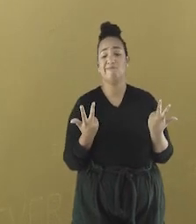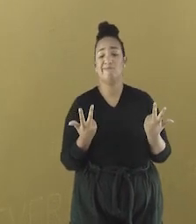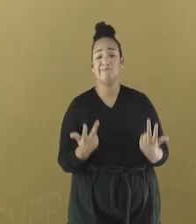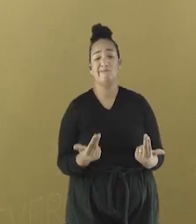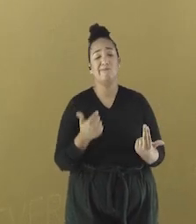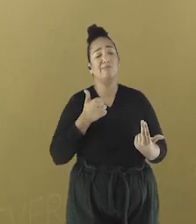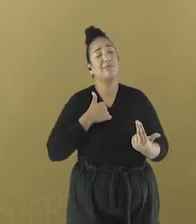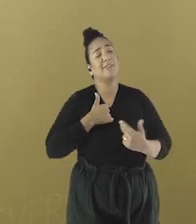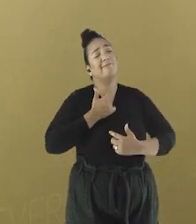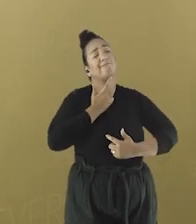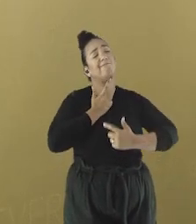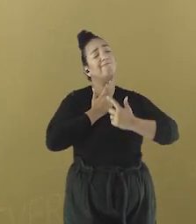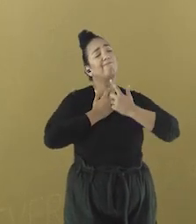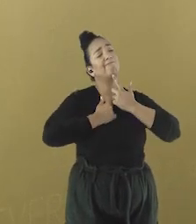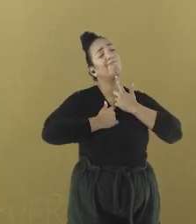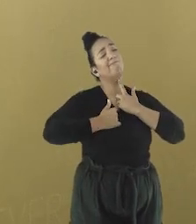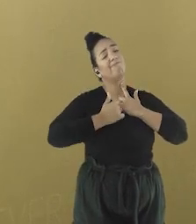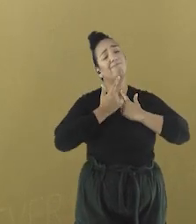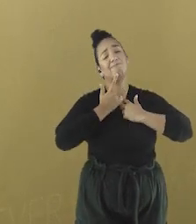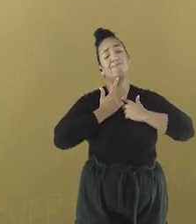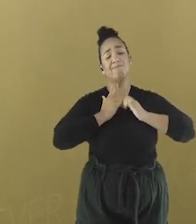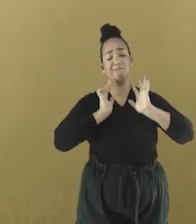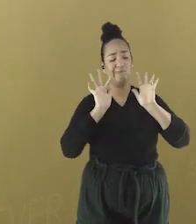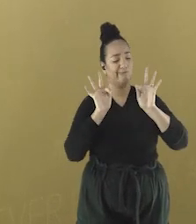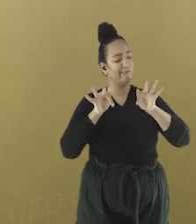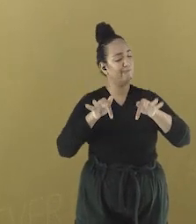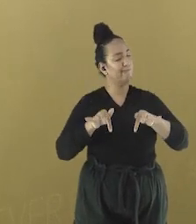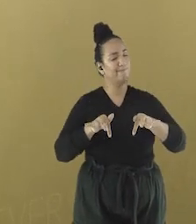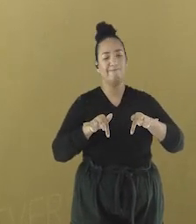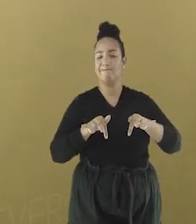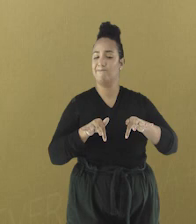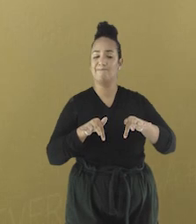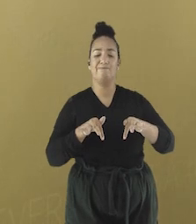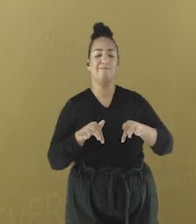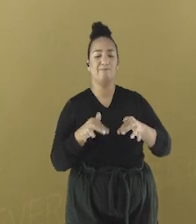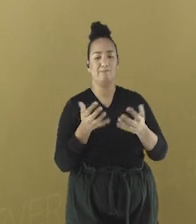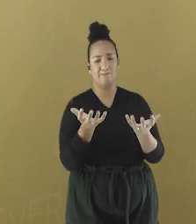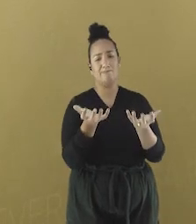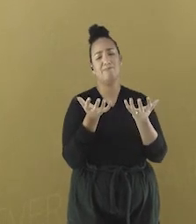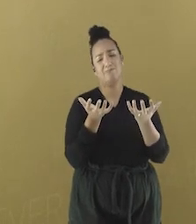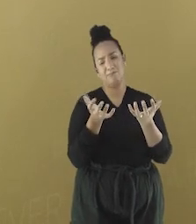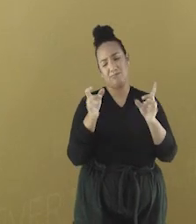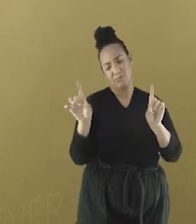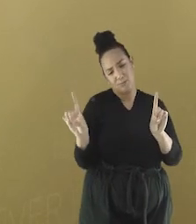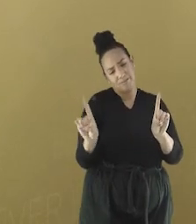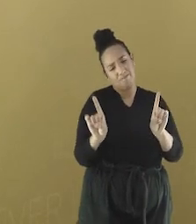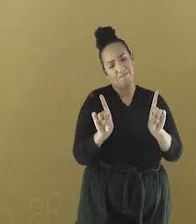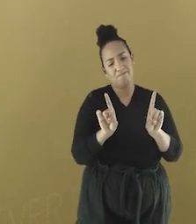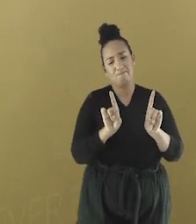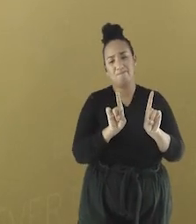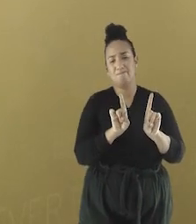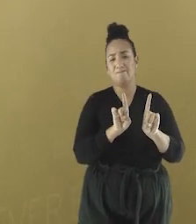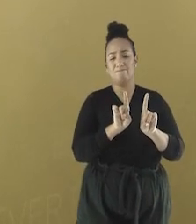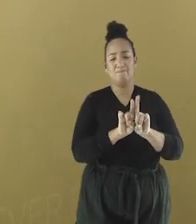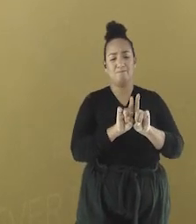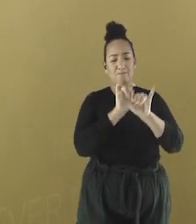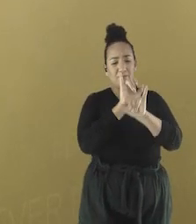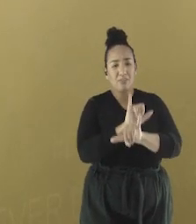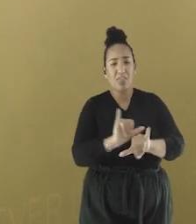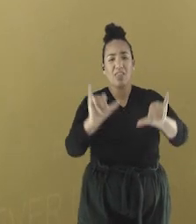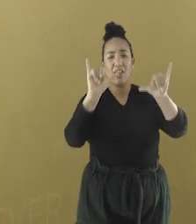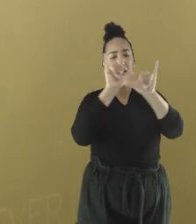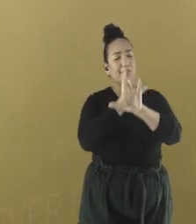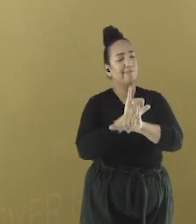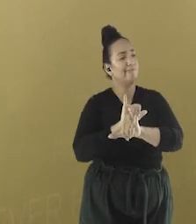ser assim? Se o meu desejo não tem fim. Eu te quero a todo instante, nem